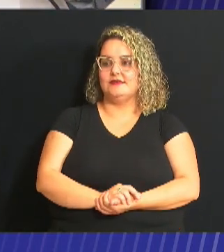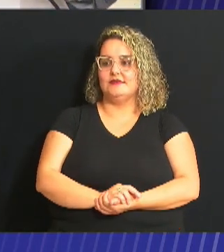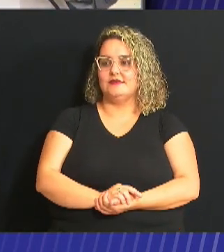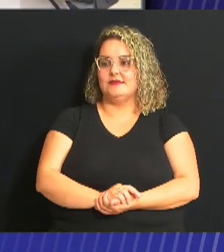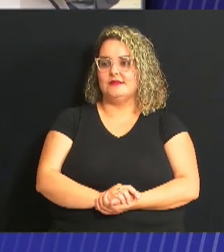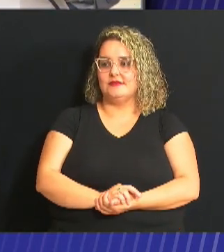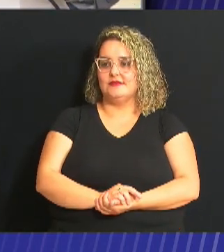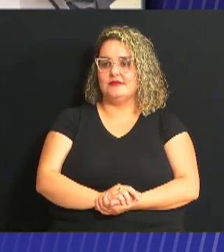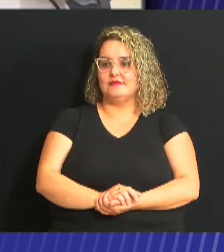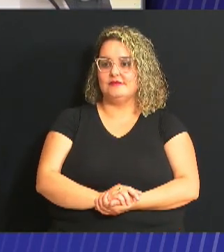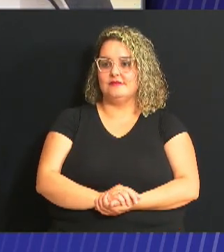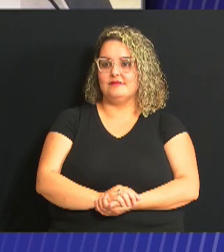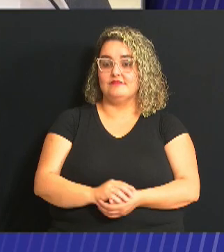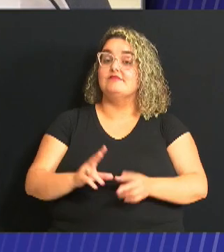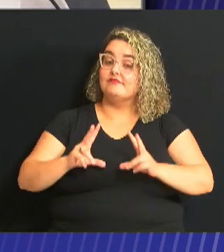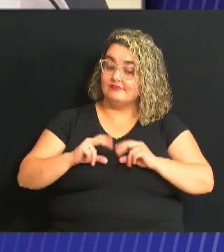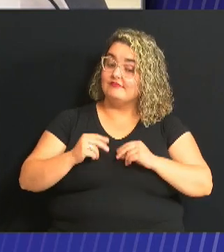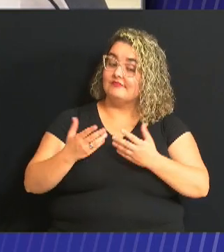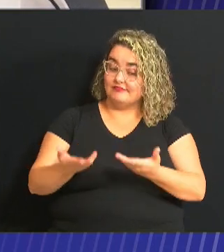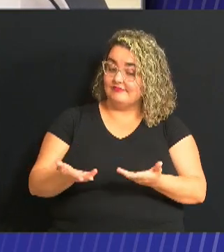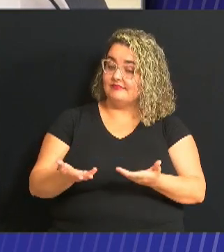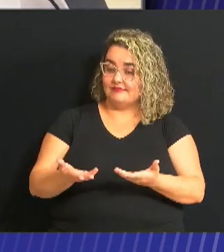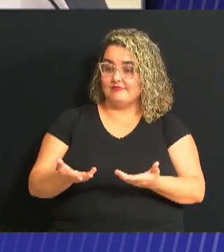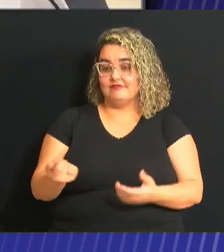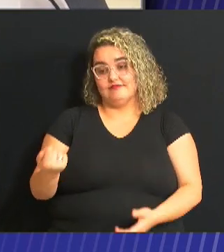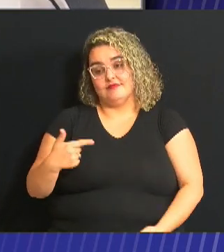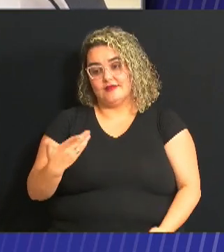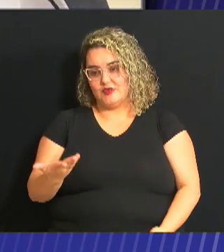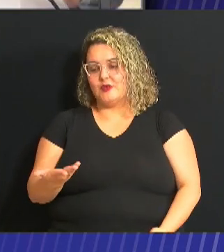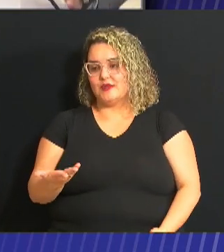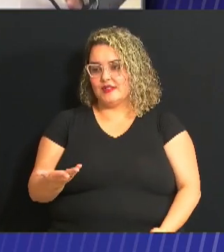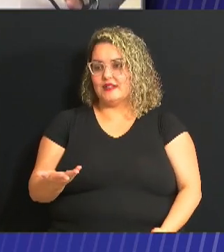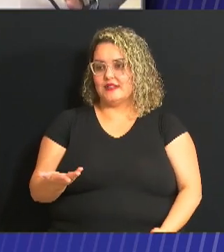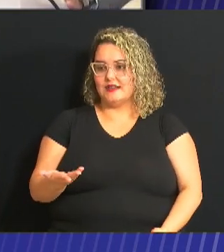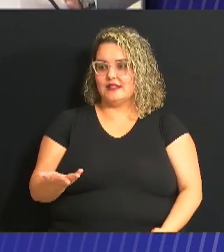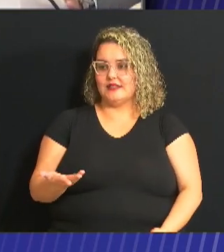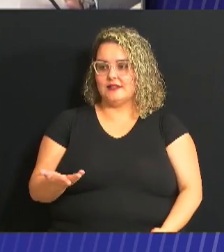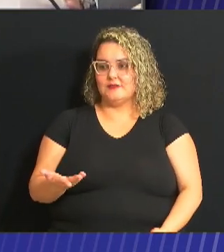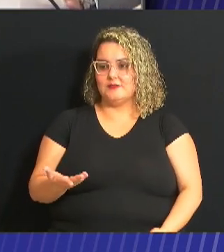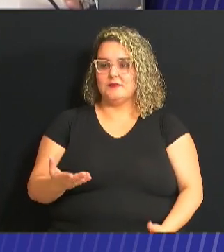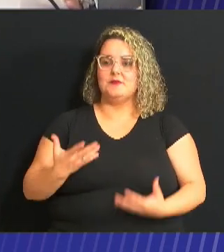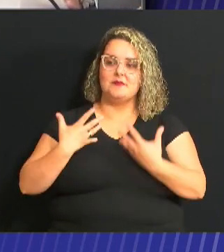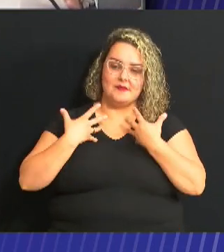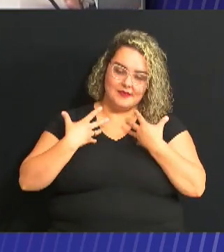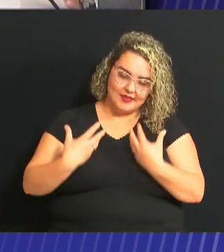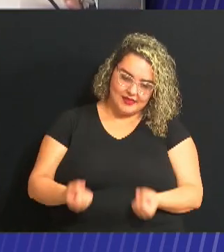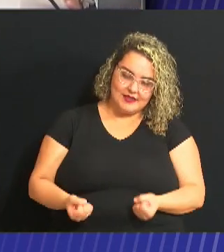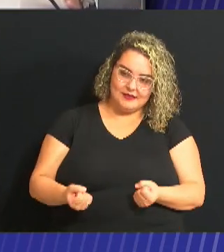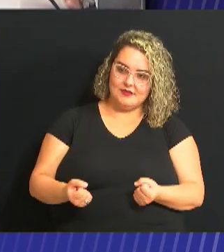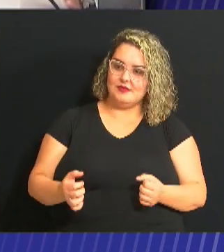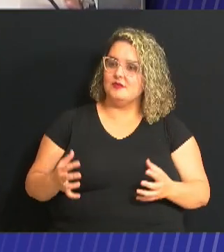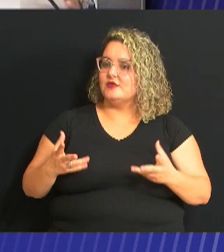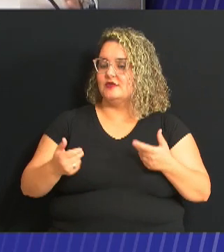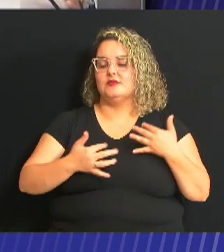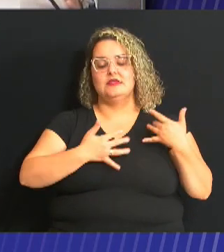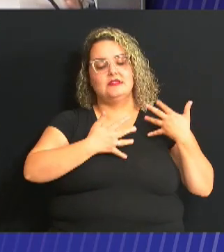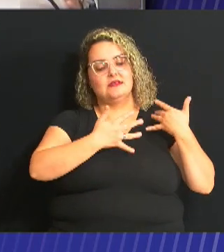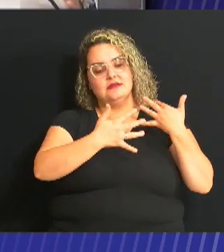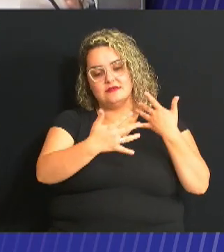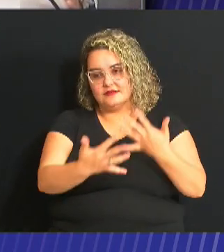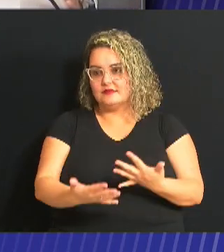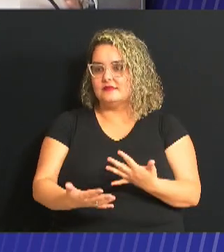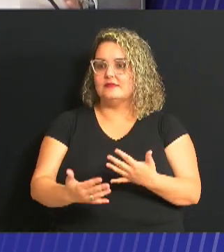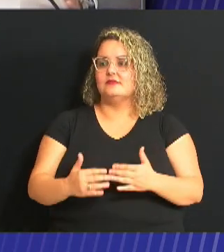nada mais meritório, do que você receber, pela toda essa trajetória, por aquilo que você